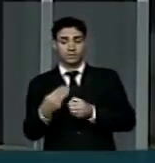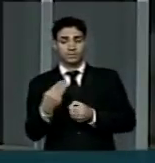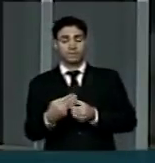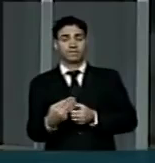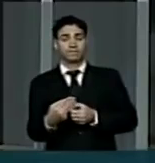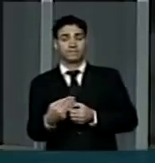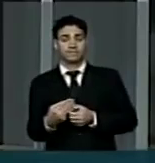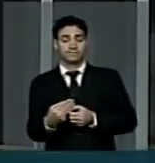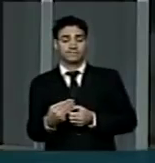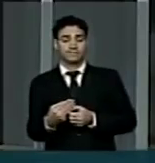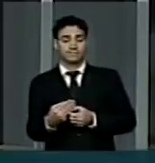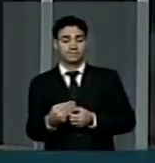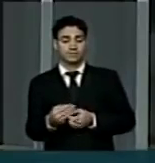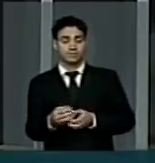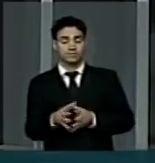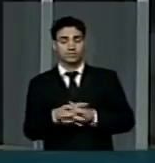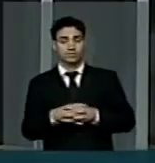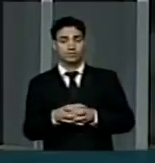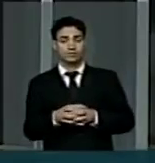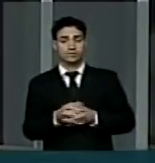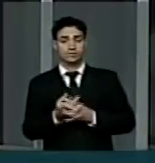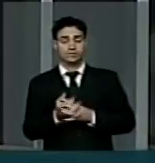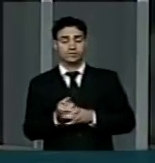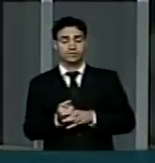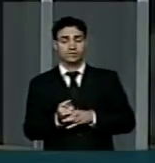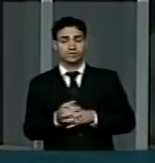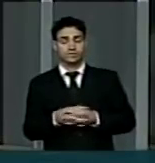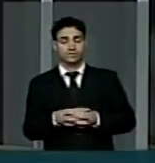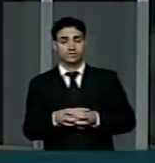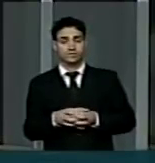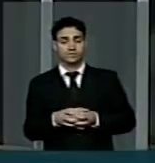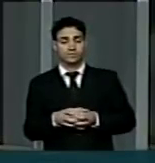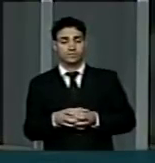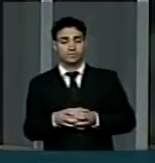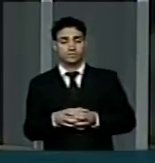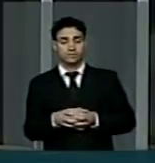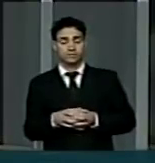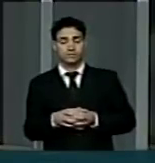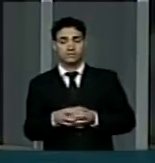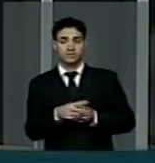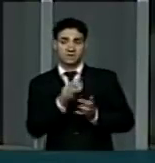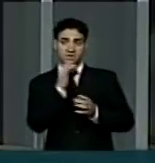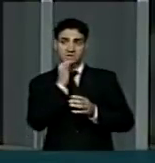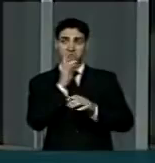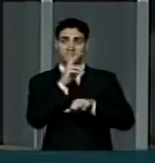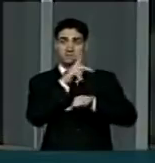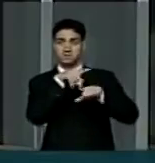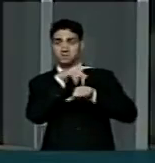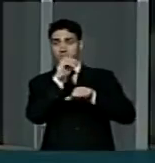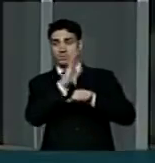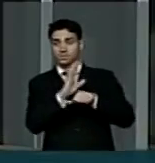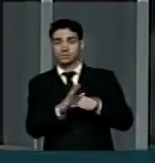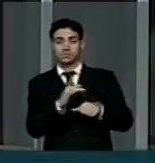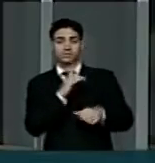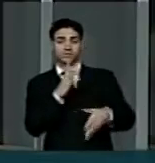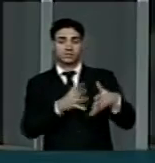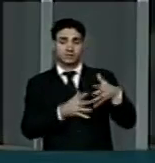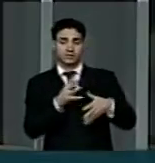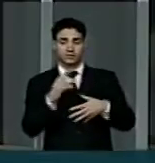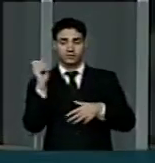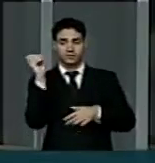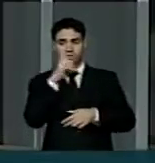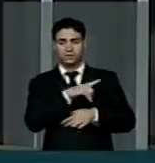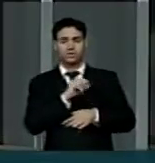coisa. Quando a gente diz assim, a nação brasileira está em dificuldade. O que